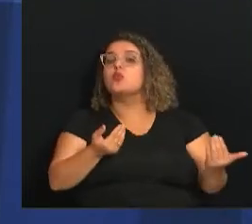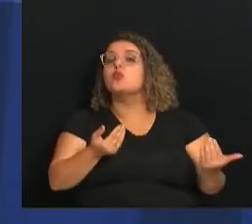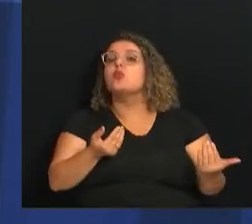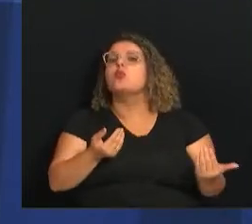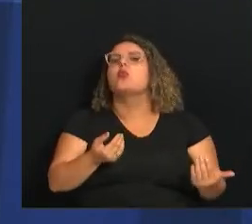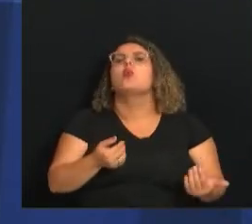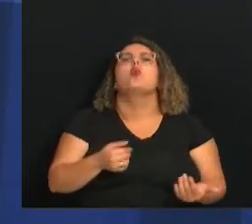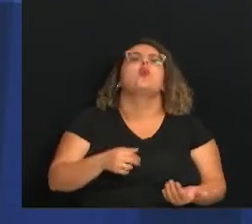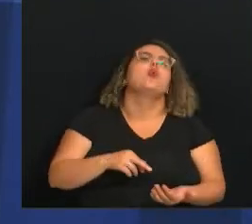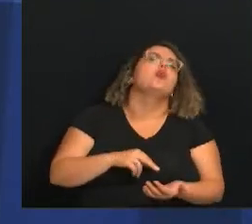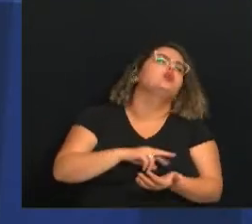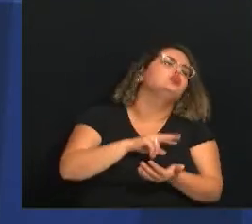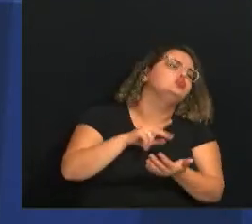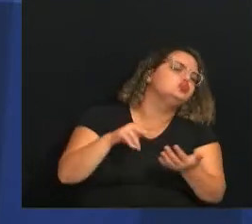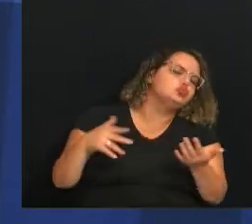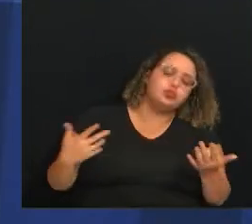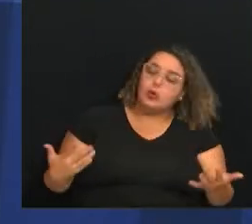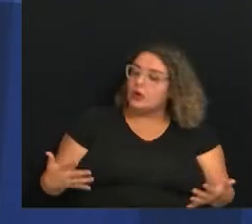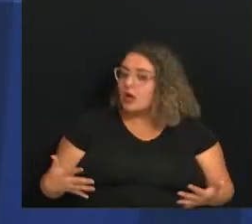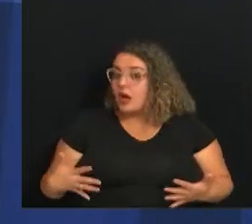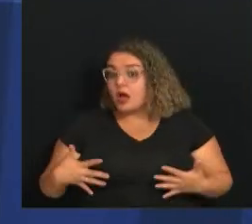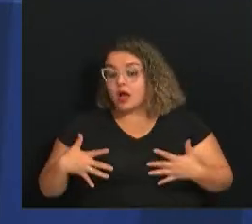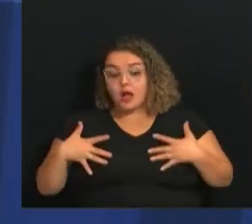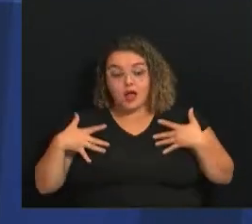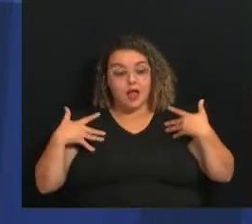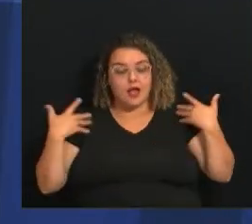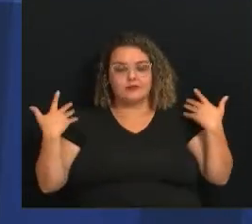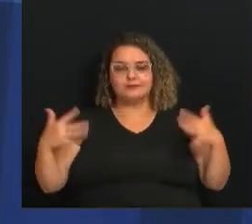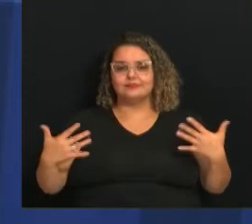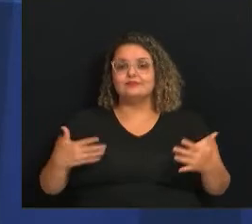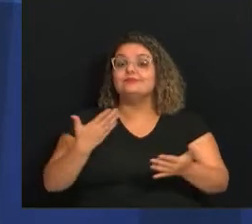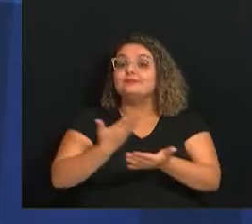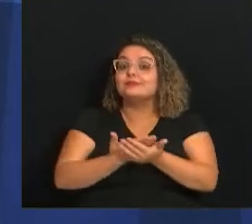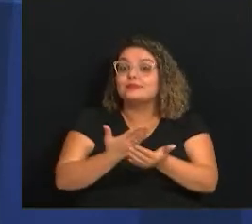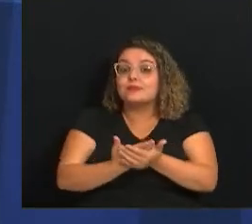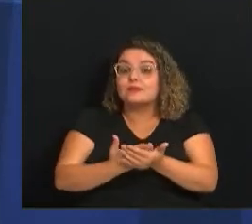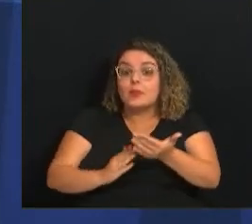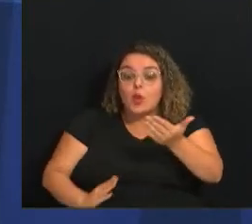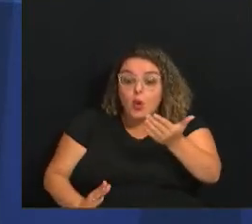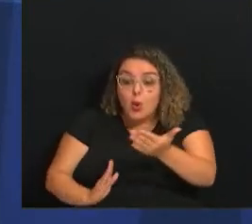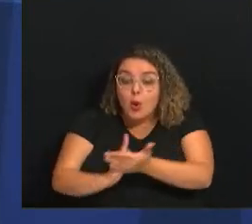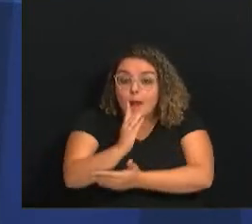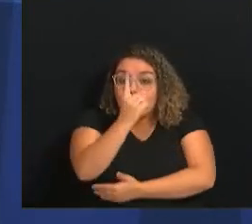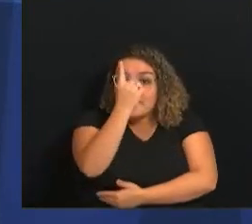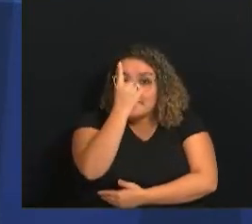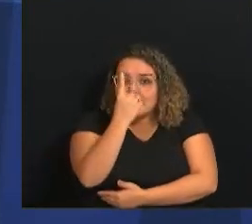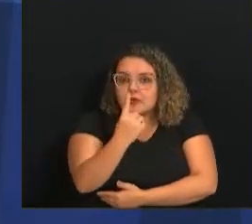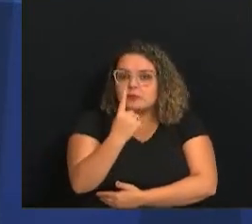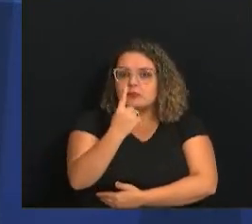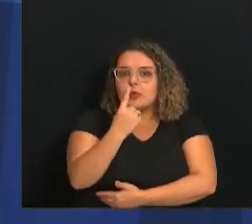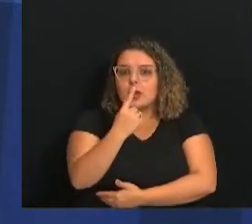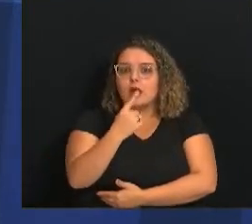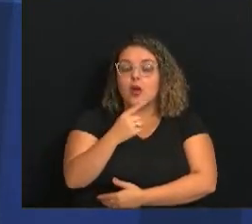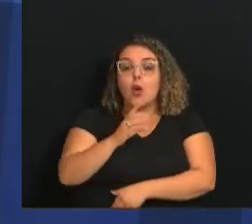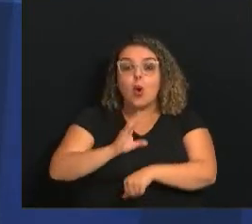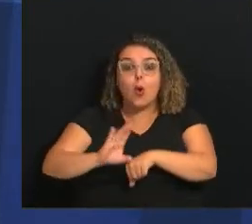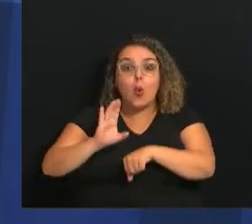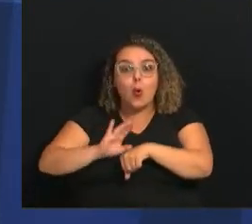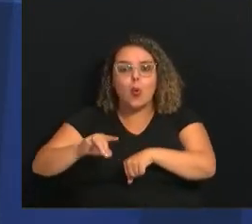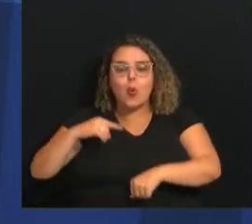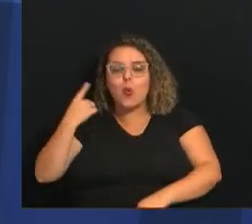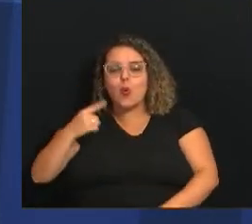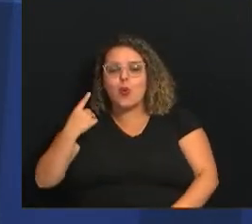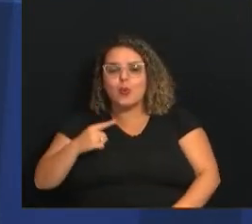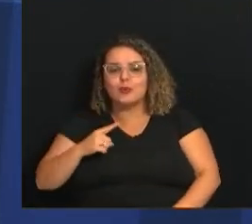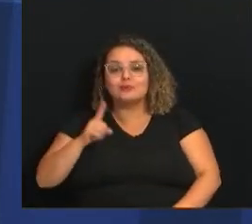muito do que se orgulhar. O estudante descobriu que passou em primeiro lugar no curso de Direito em uma